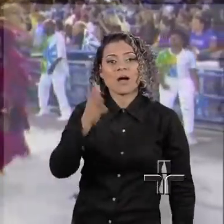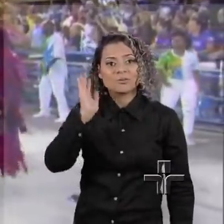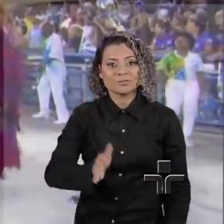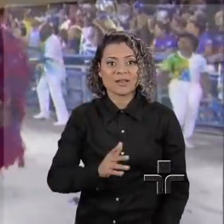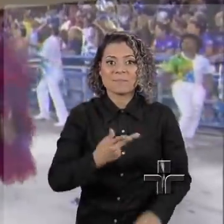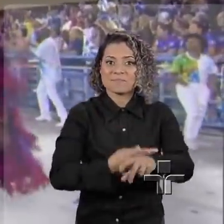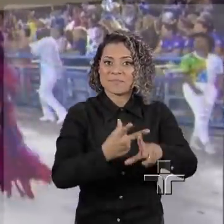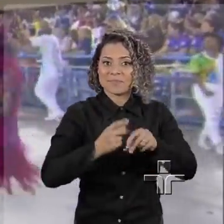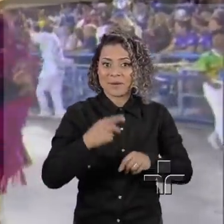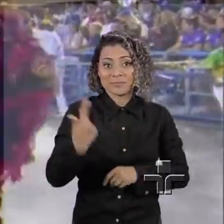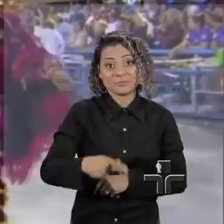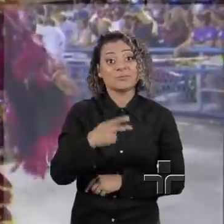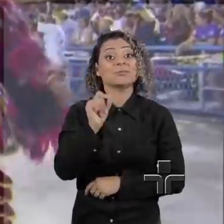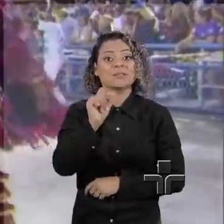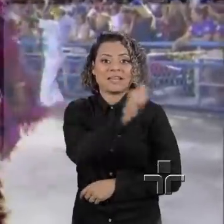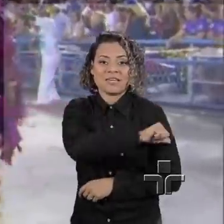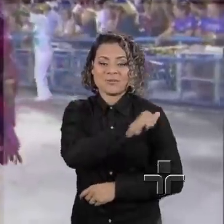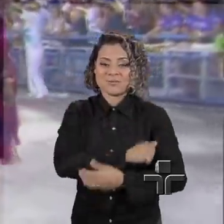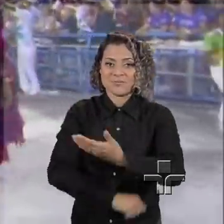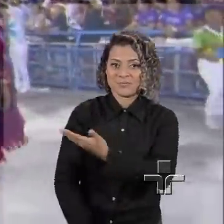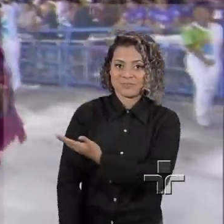Sapucaí.